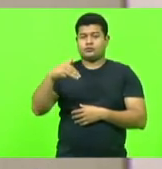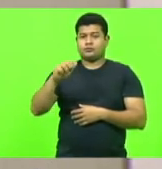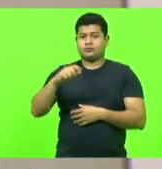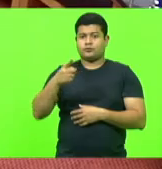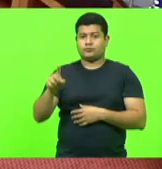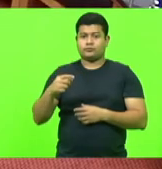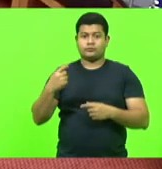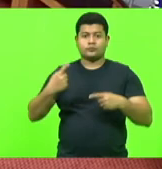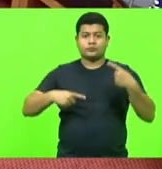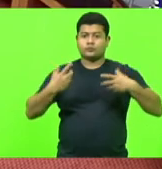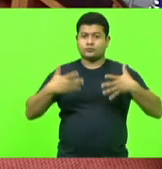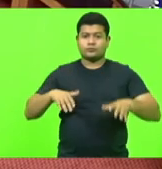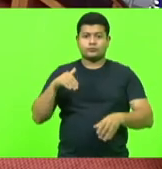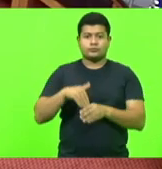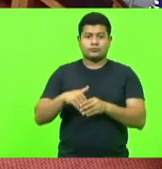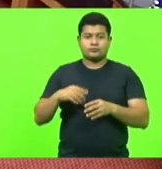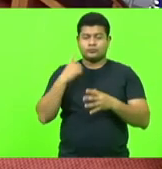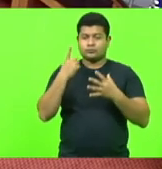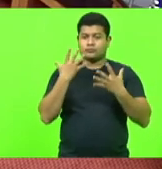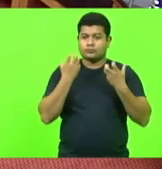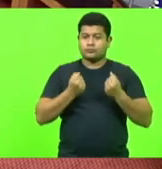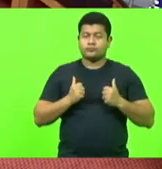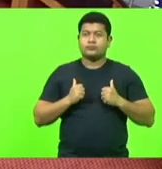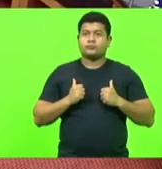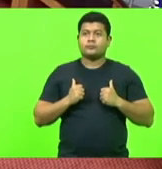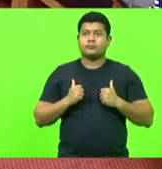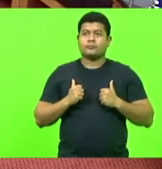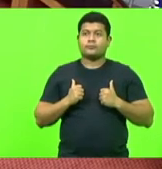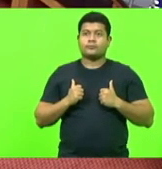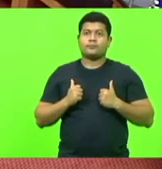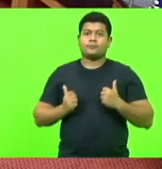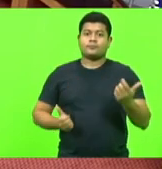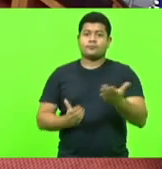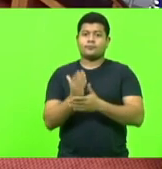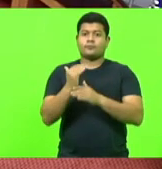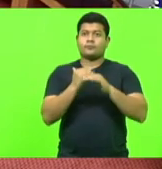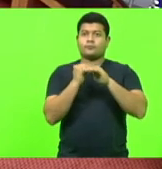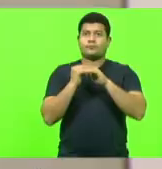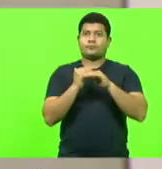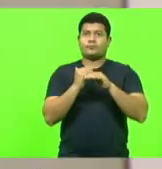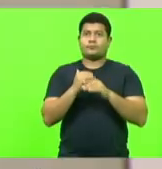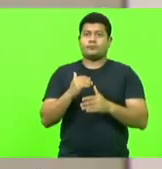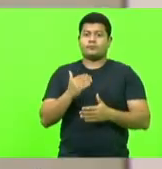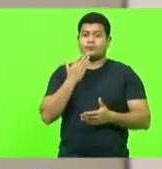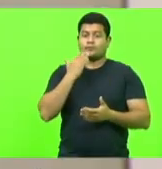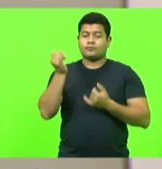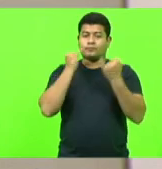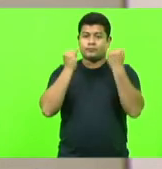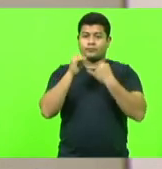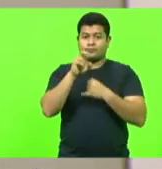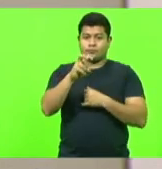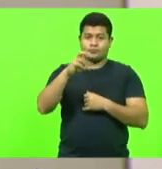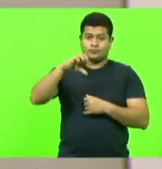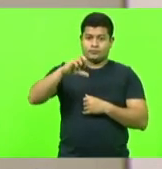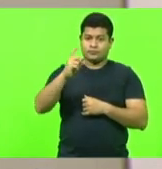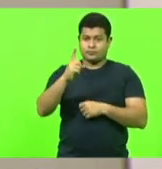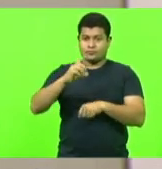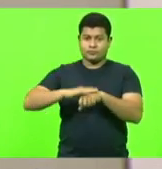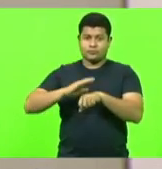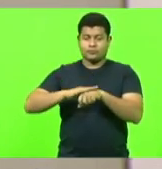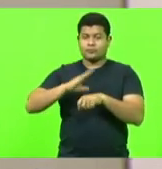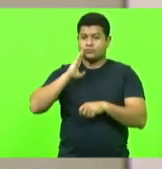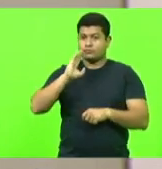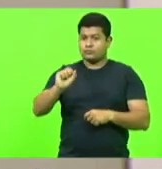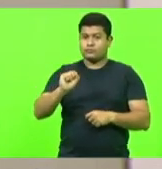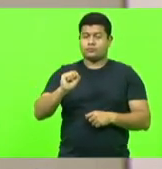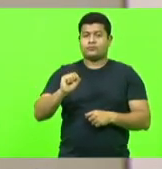em votação. Deputados que aprovam, permaneçam como se encontram. Aprovado por unanimidade. Pedido de informação 591, autor deputado Bruno